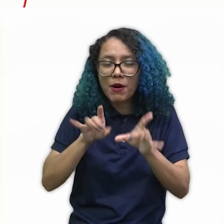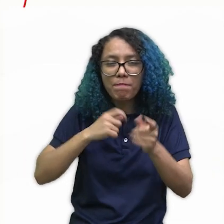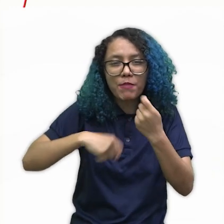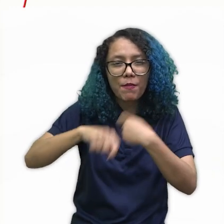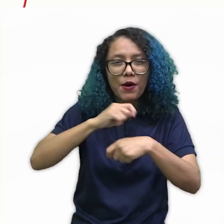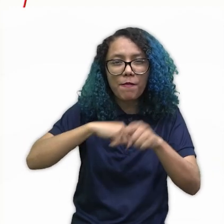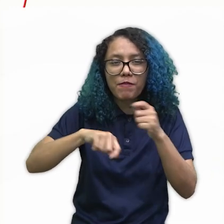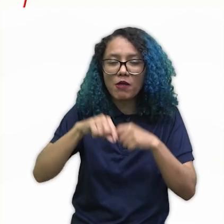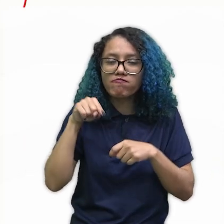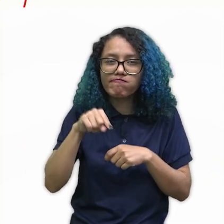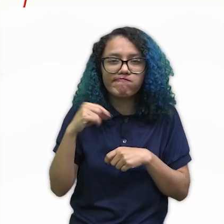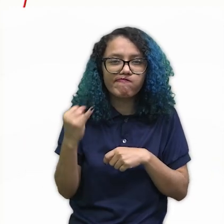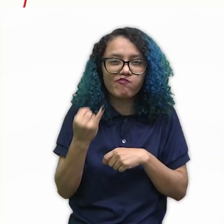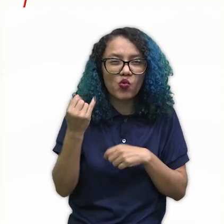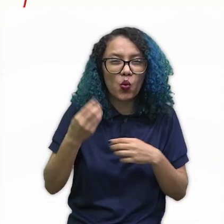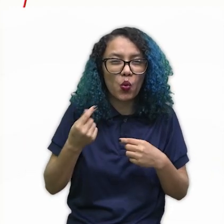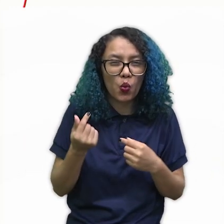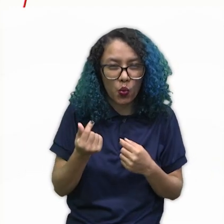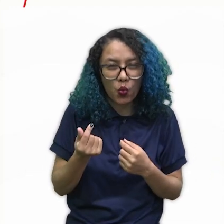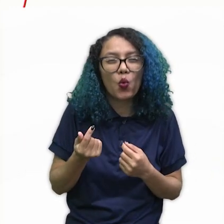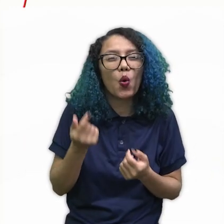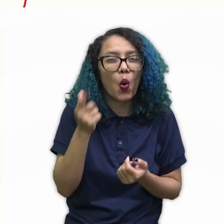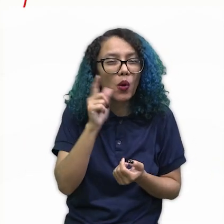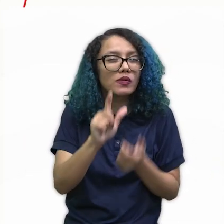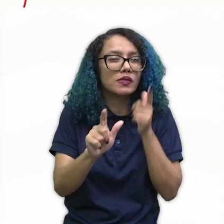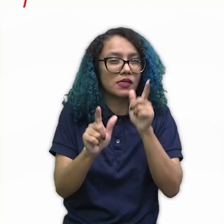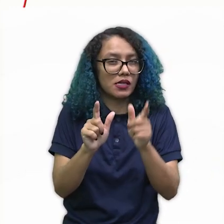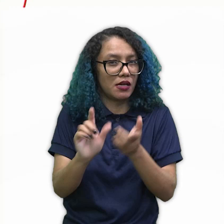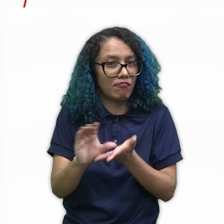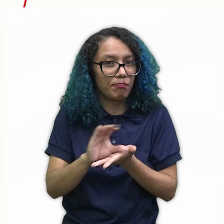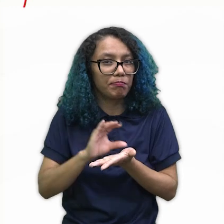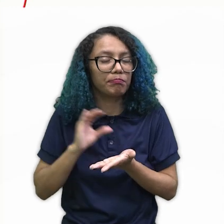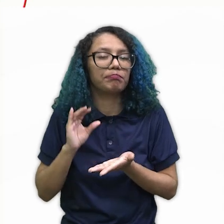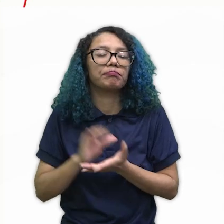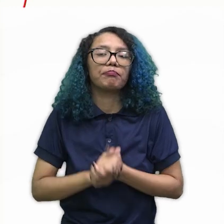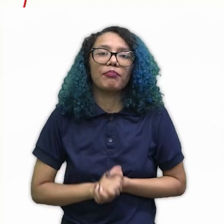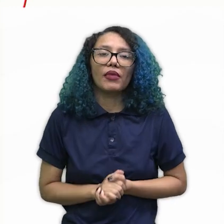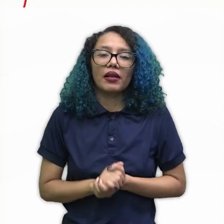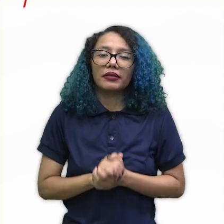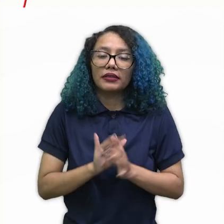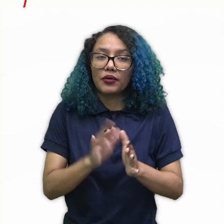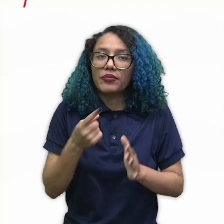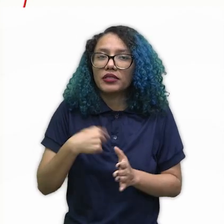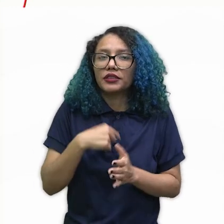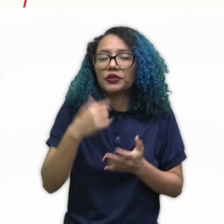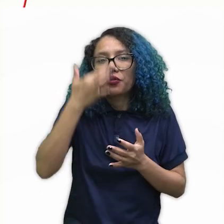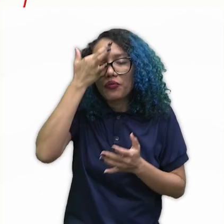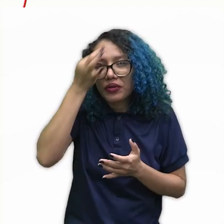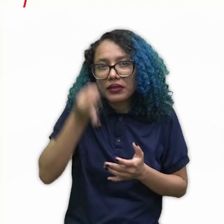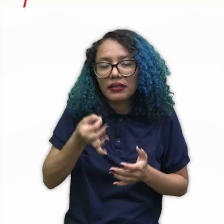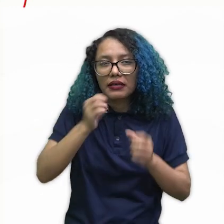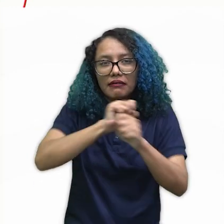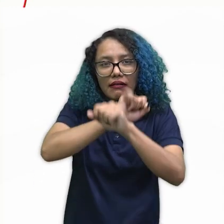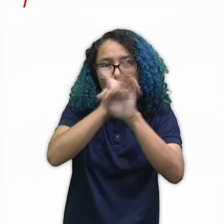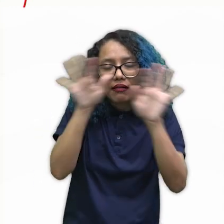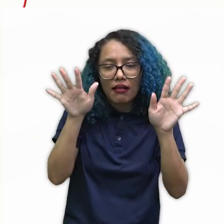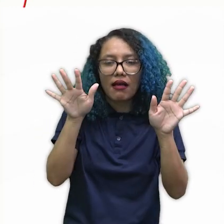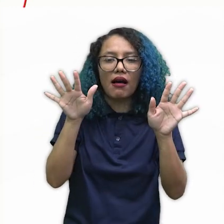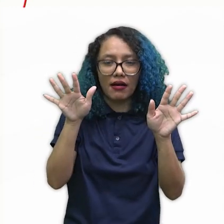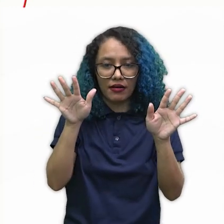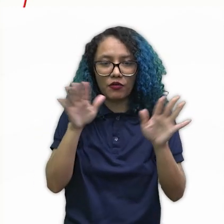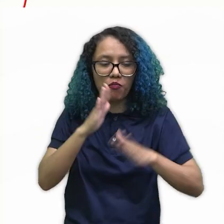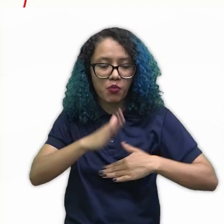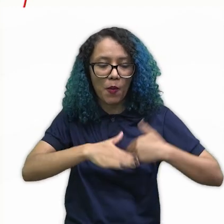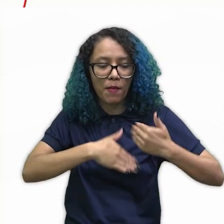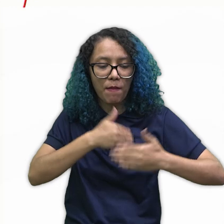grande valor de mercado, certo? Bem, para a gente entender melhor como foi essa evolução do